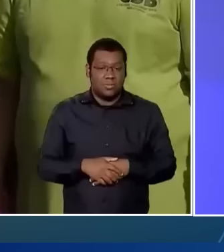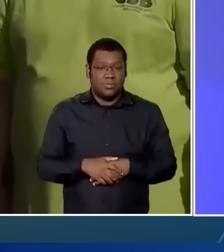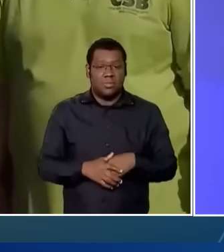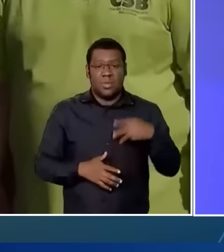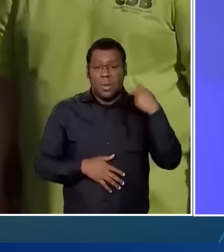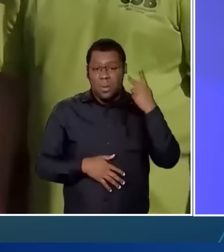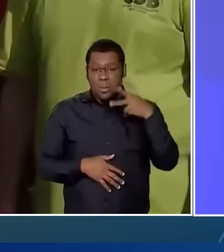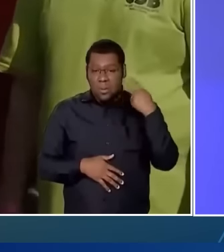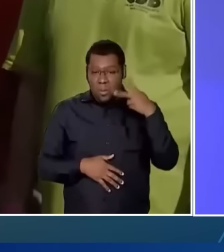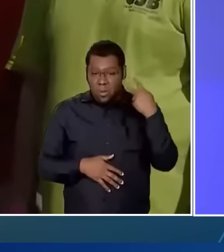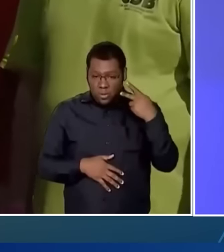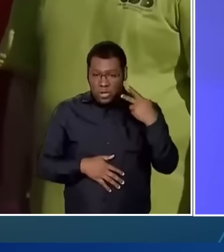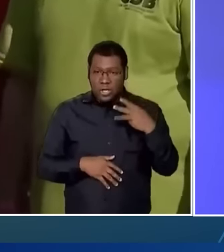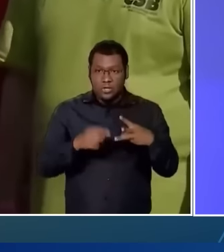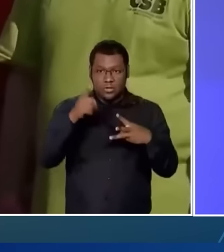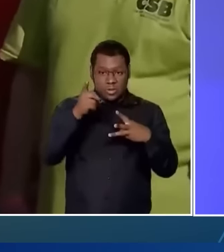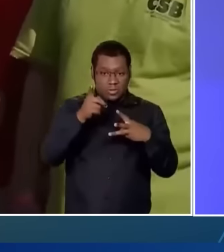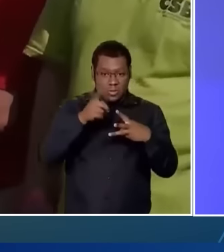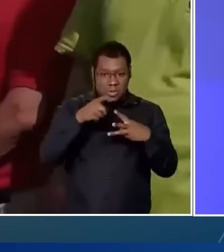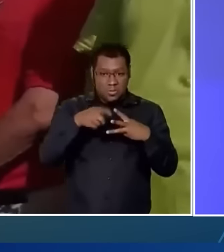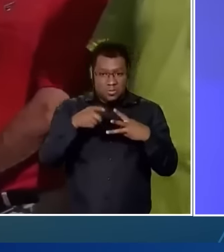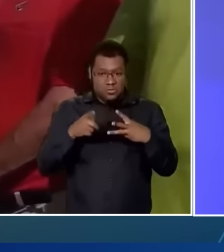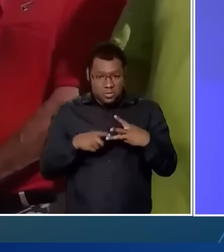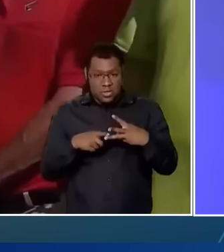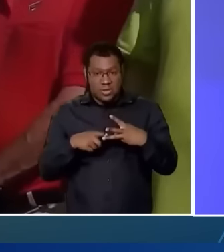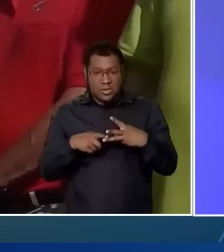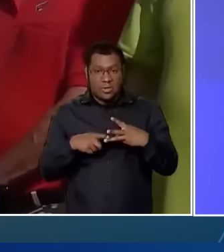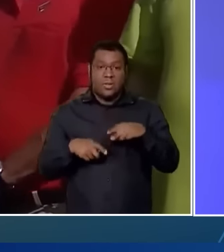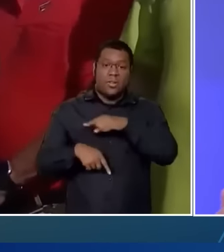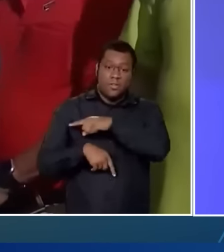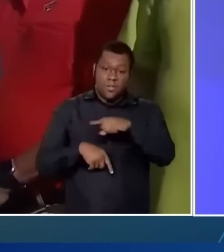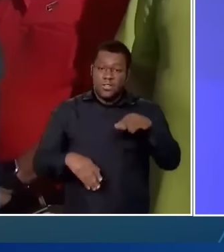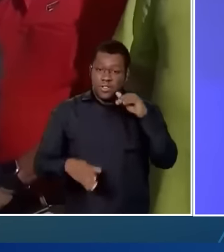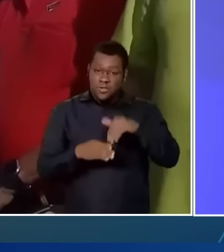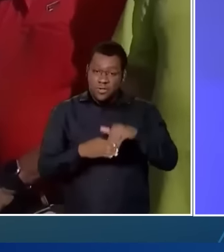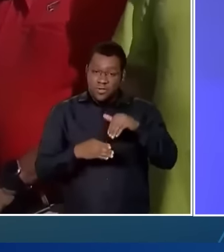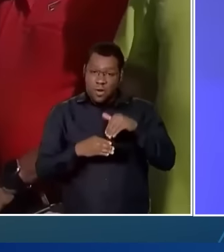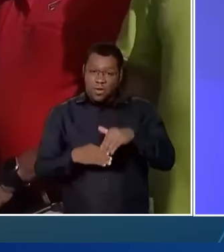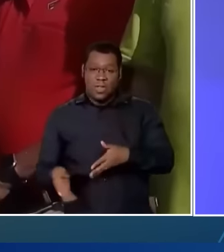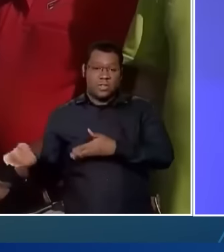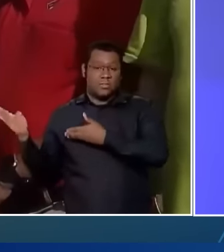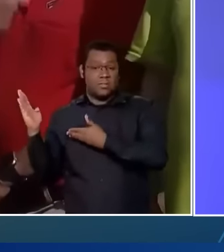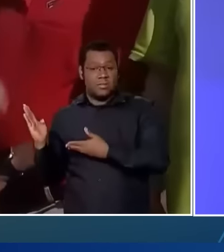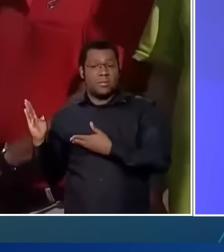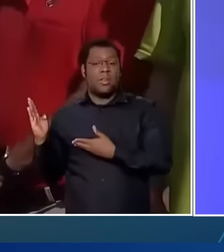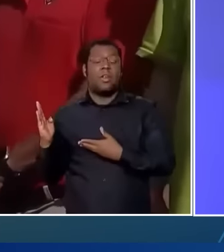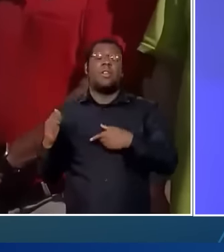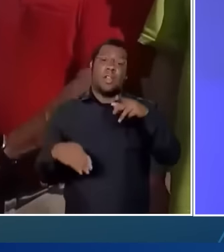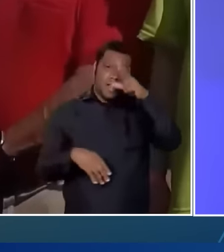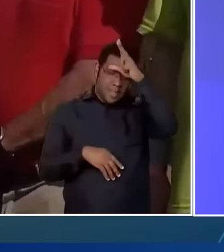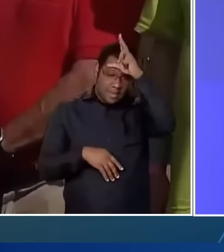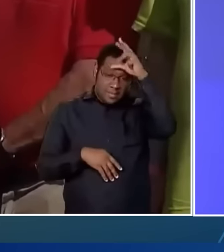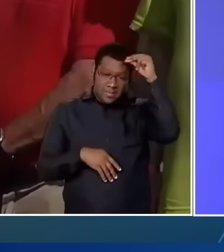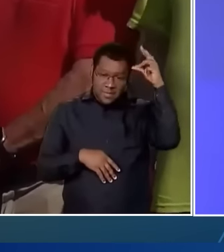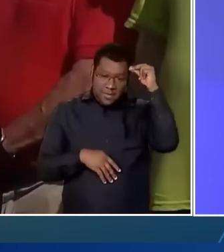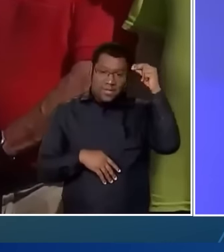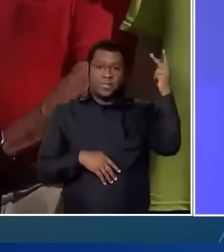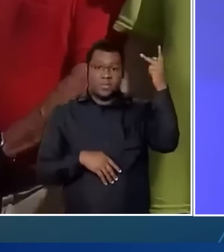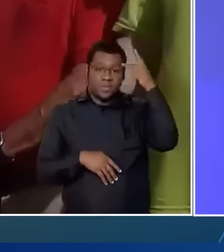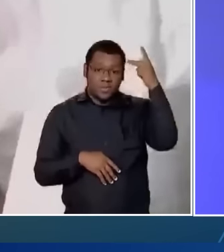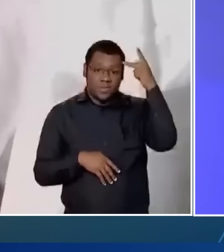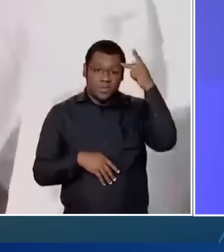não é tão simples só quanto pagar a multa. Existem outras implicações de ordem simbólica que devem ser consideradas.